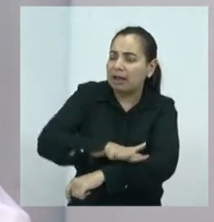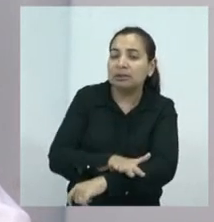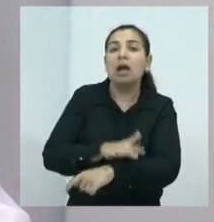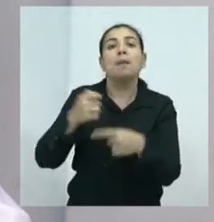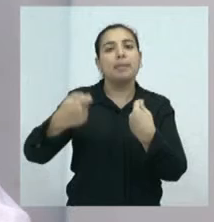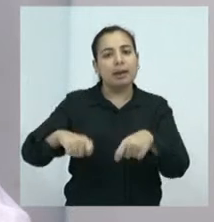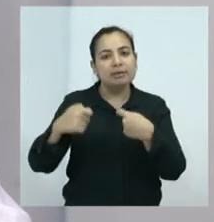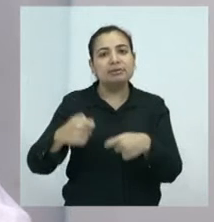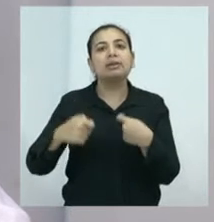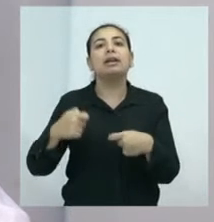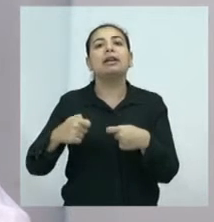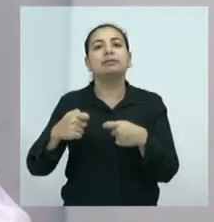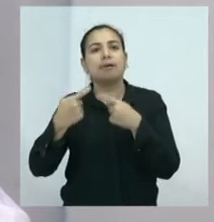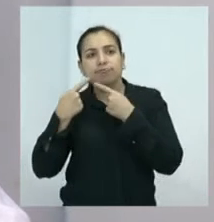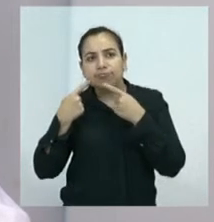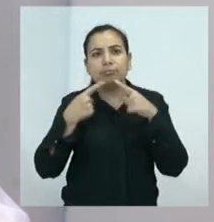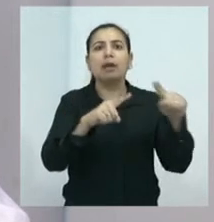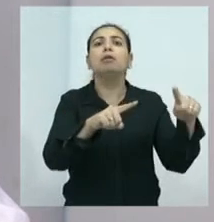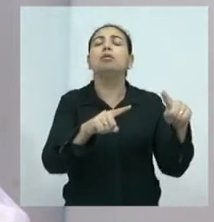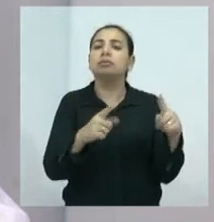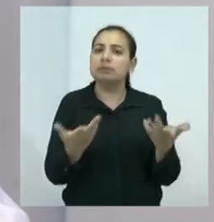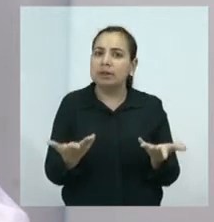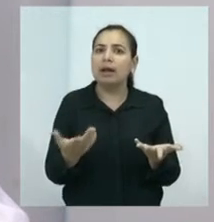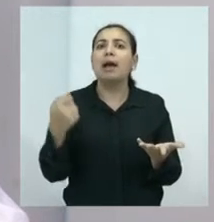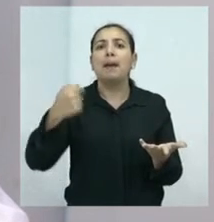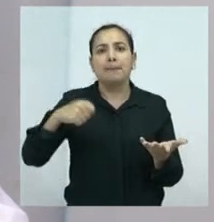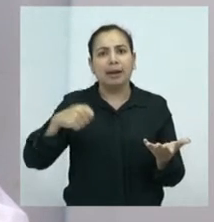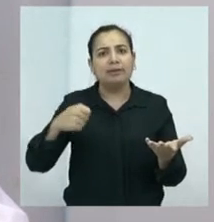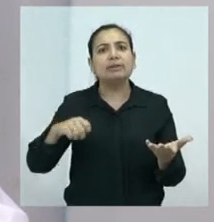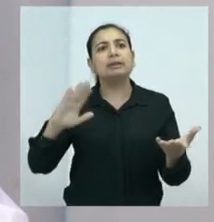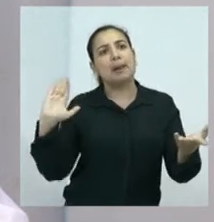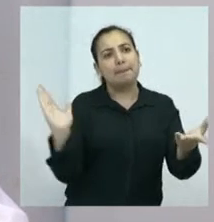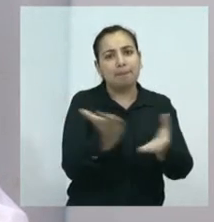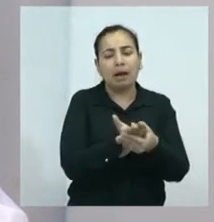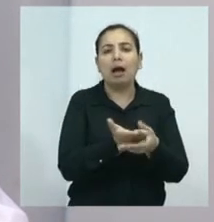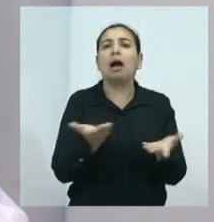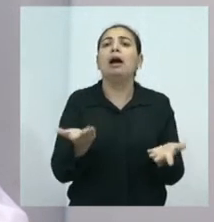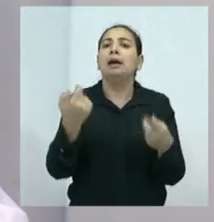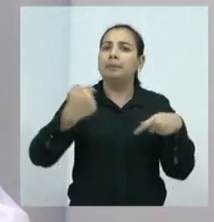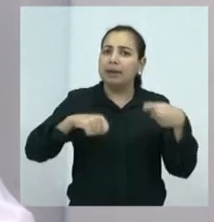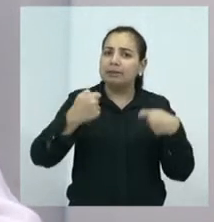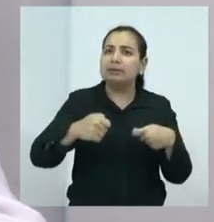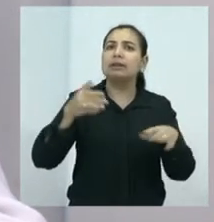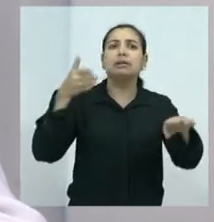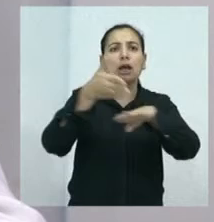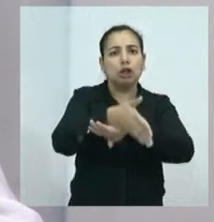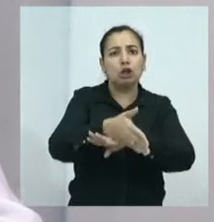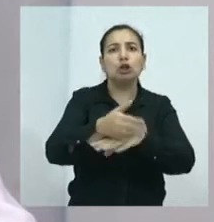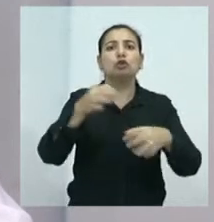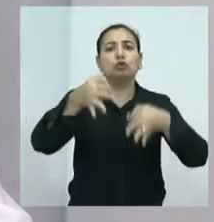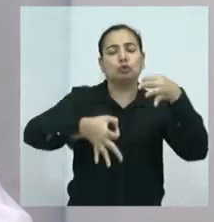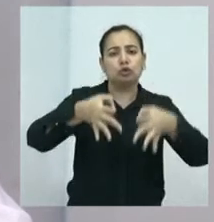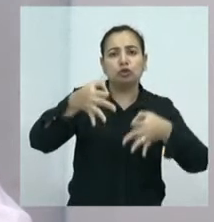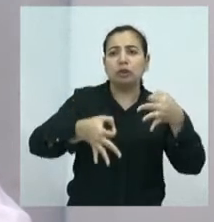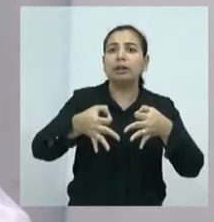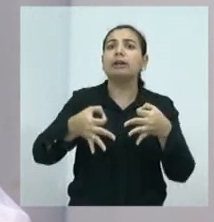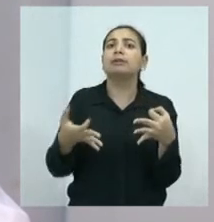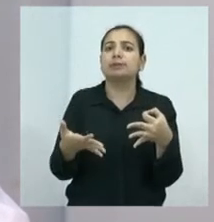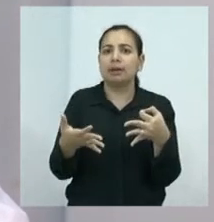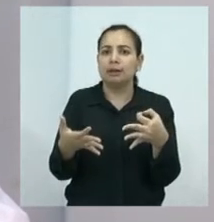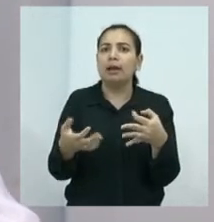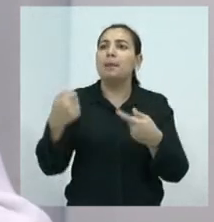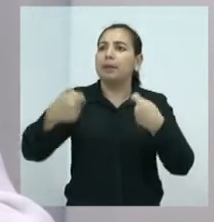gente, Paulo, não procura a justiça, não procura os órgãos competentes quando é vítima de crime, é